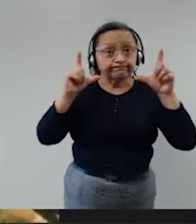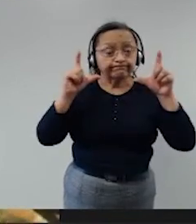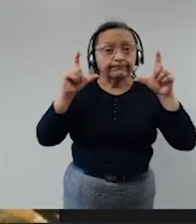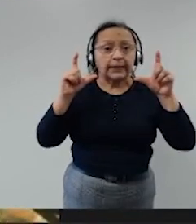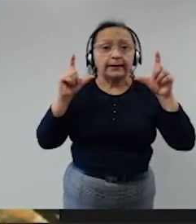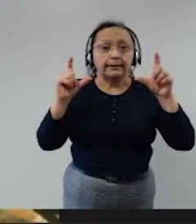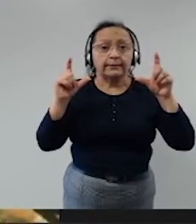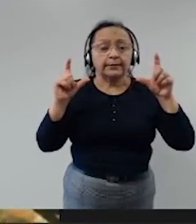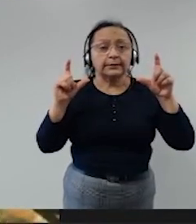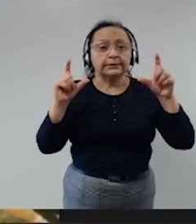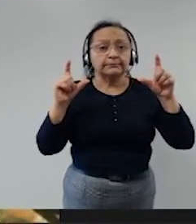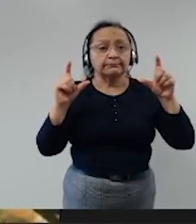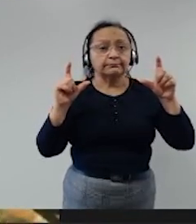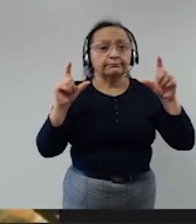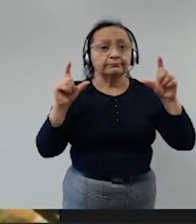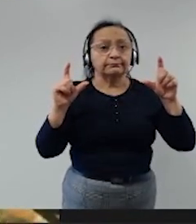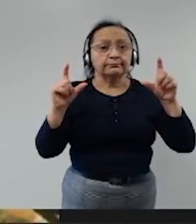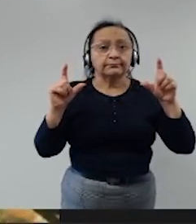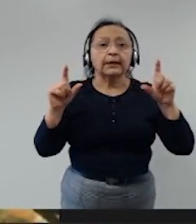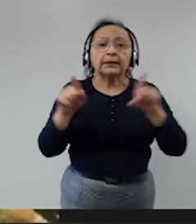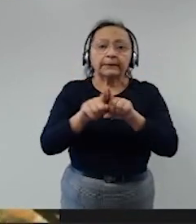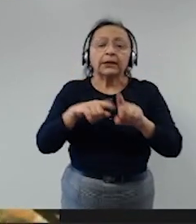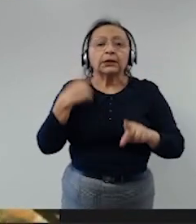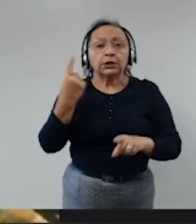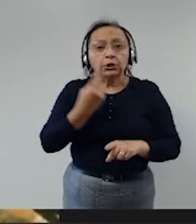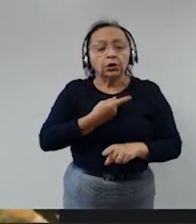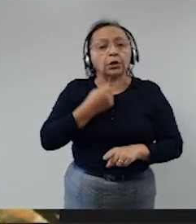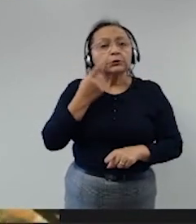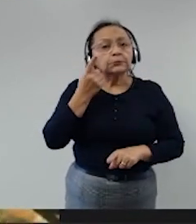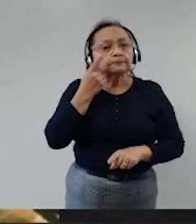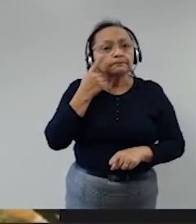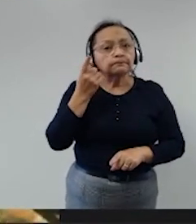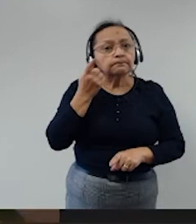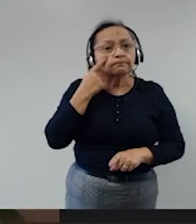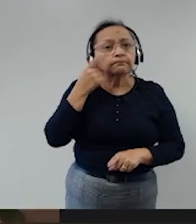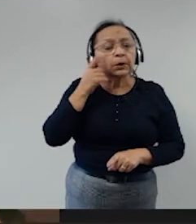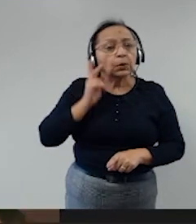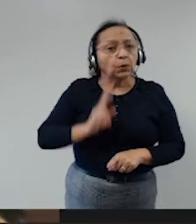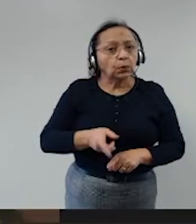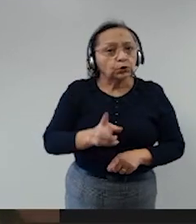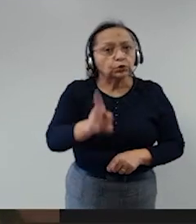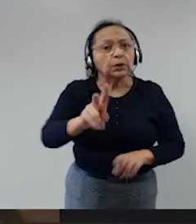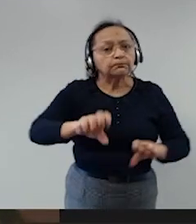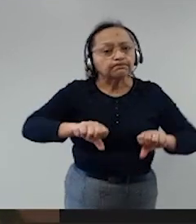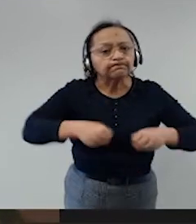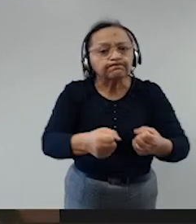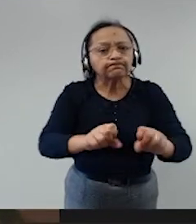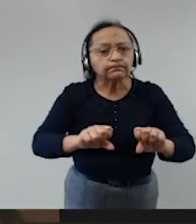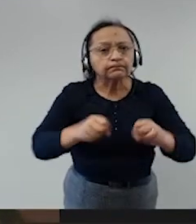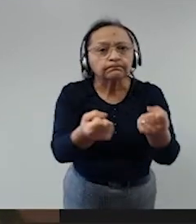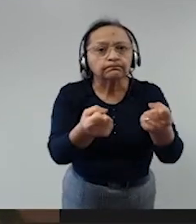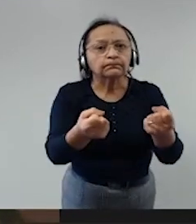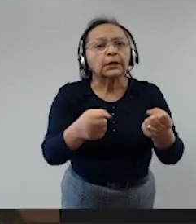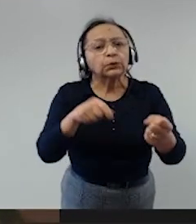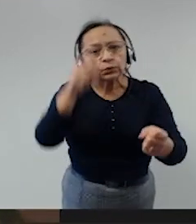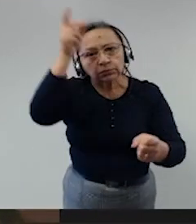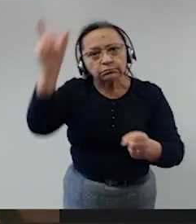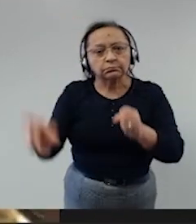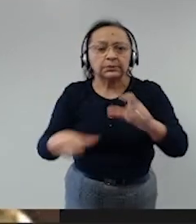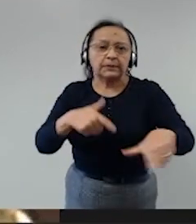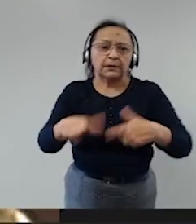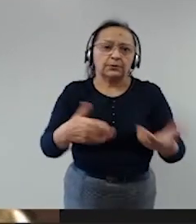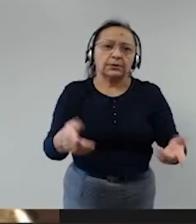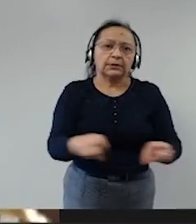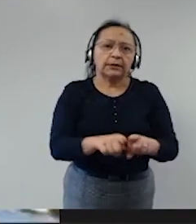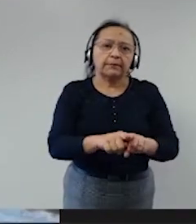alertas, que nós continuemos a defesa intransigente dos trabalhadores